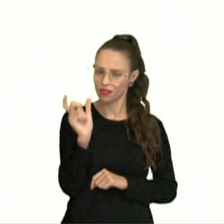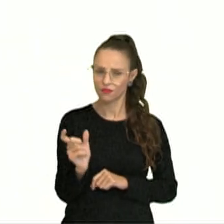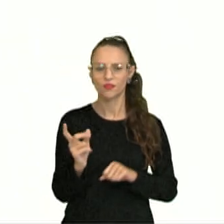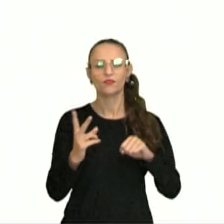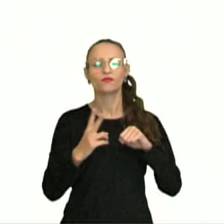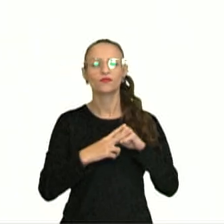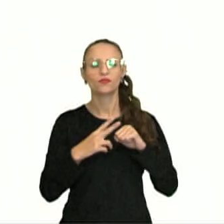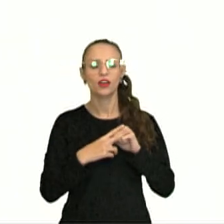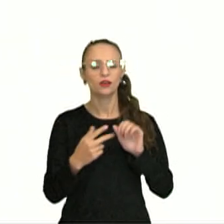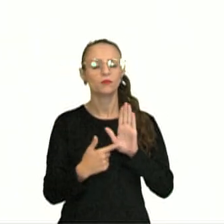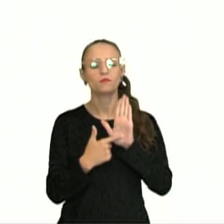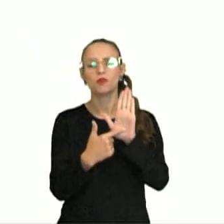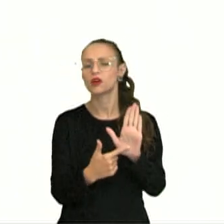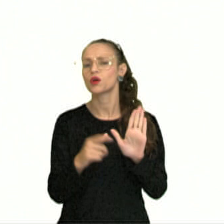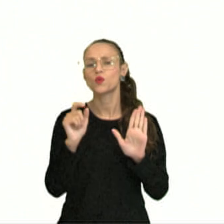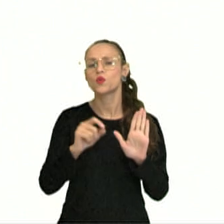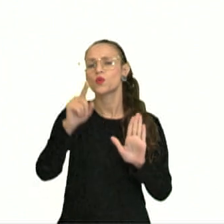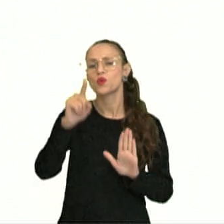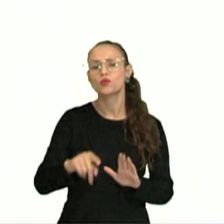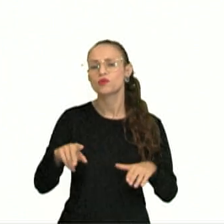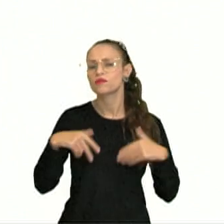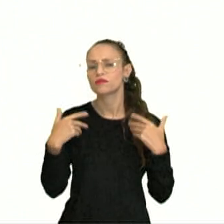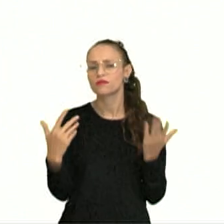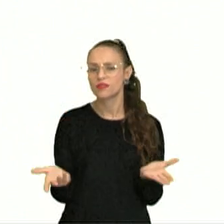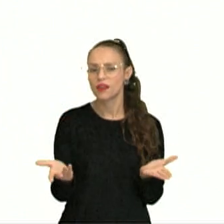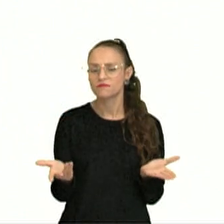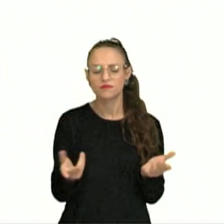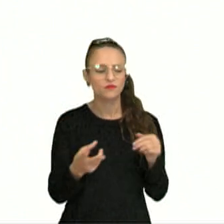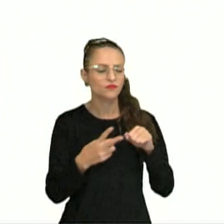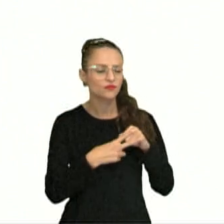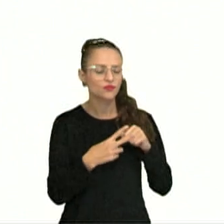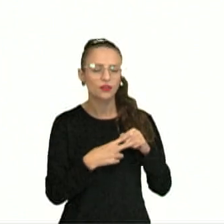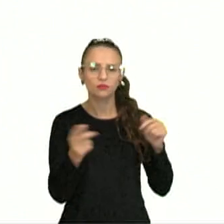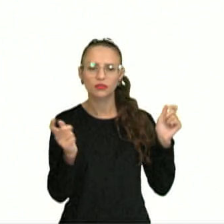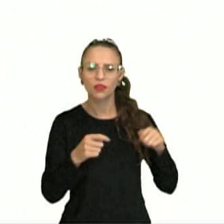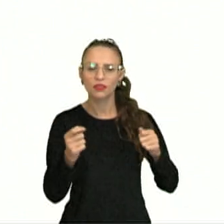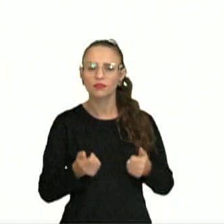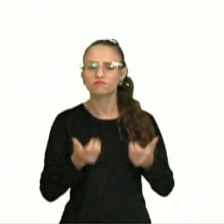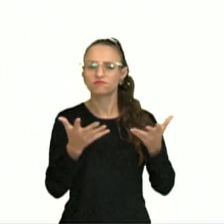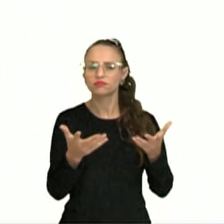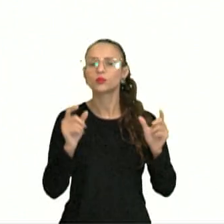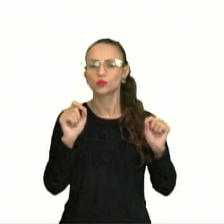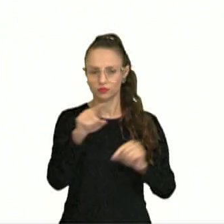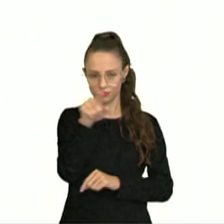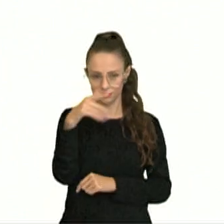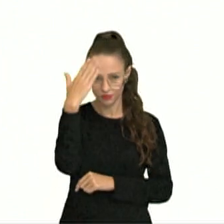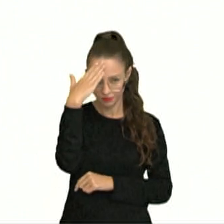expressam, né? Dentro de um texto, por exemplo? O que será que eles podem expressar? Vocês sabem?